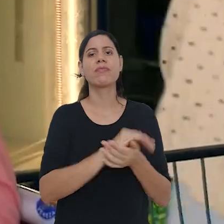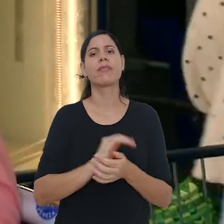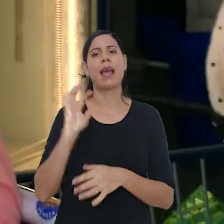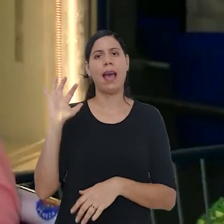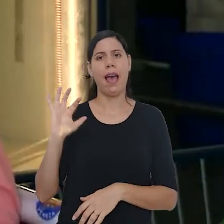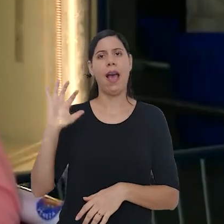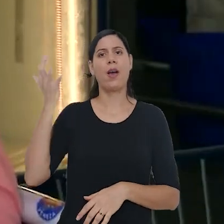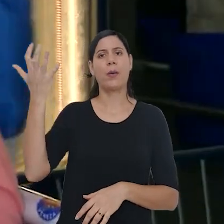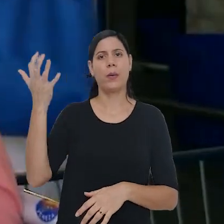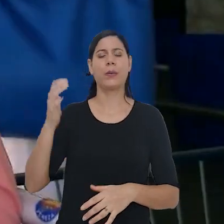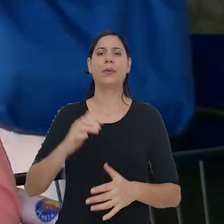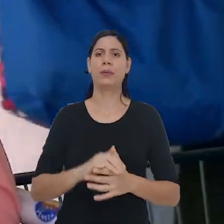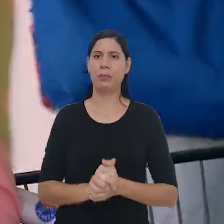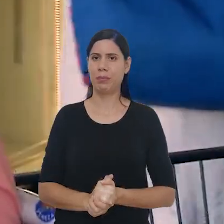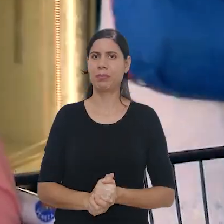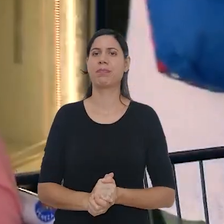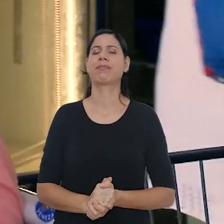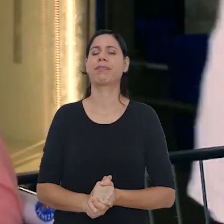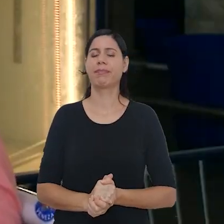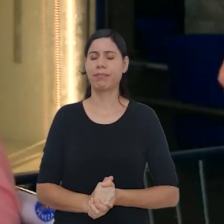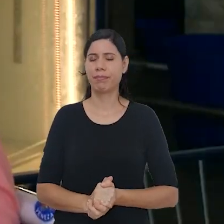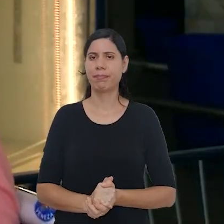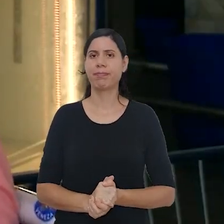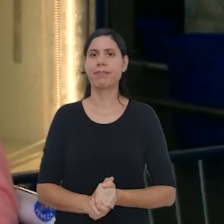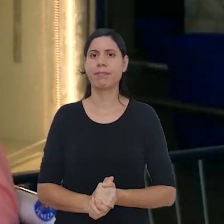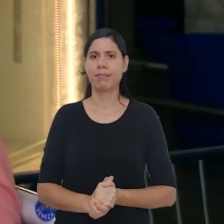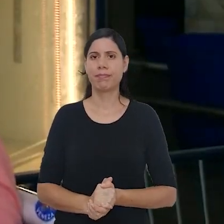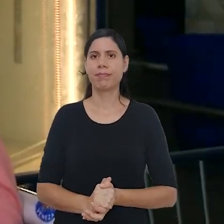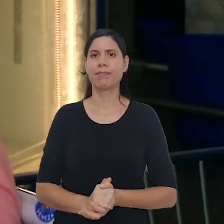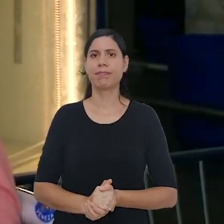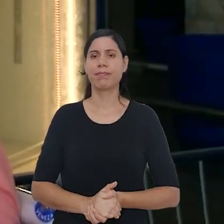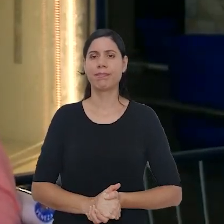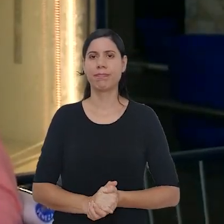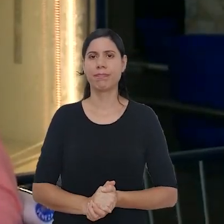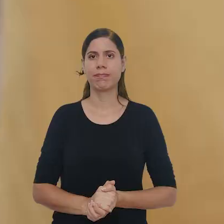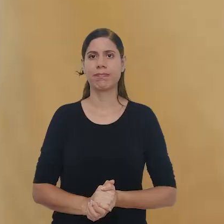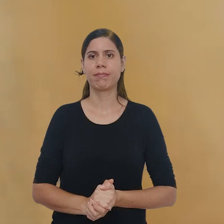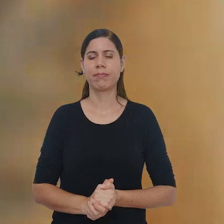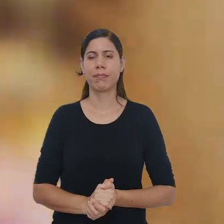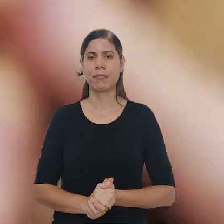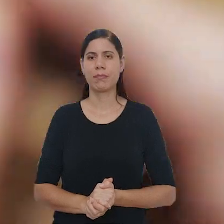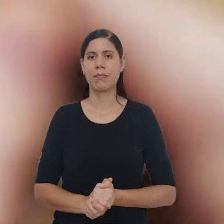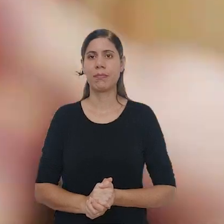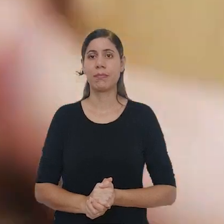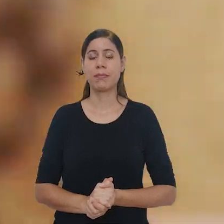a quantidade. Isso aí está acontecendo muito, não é pouco não, muito.